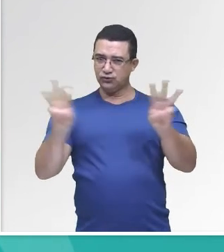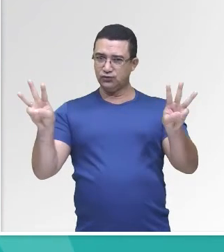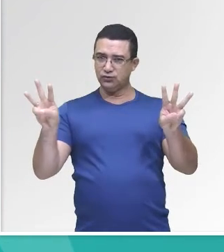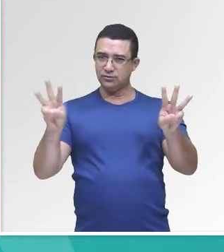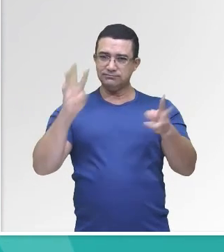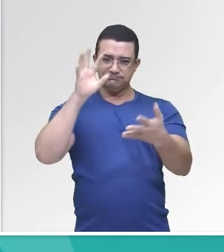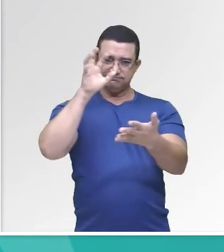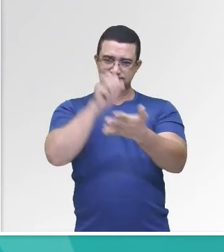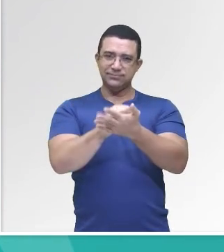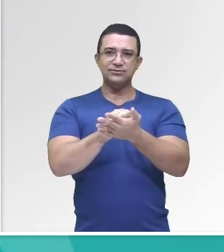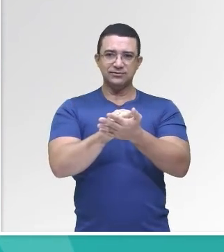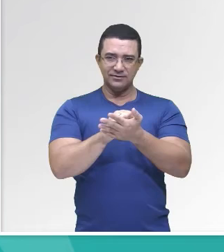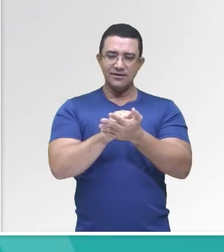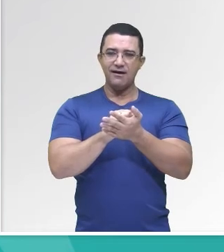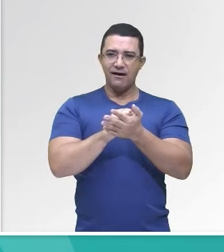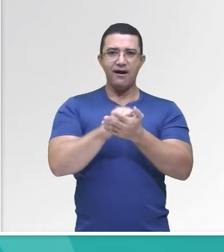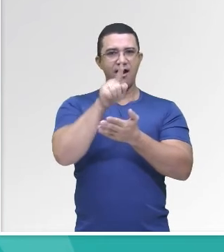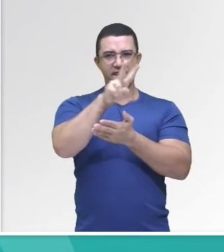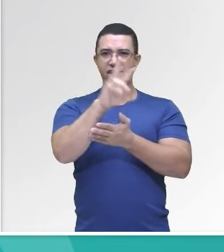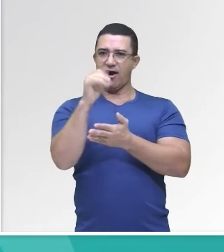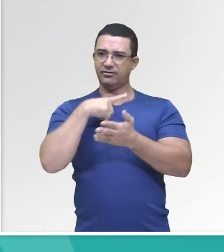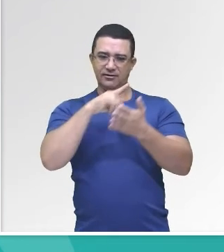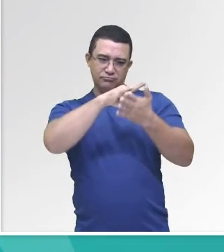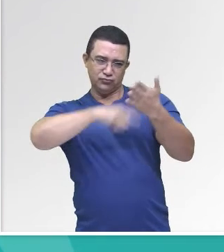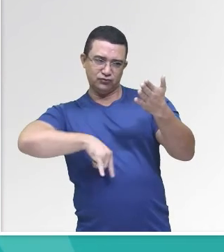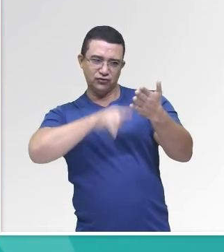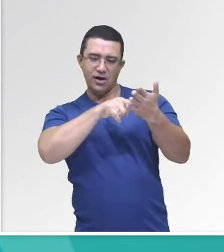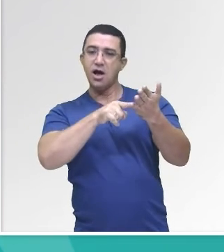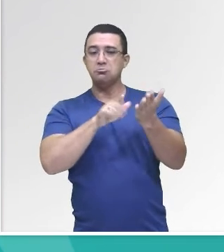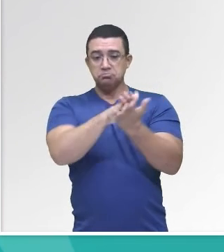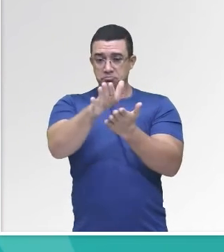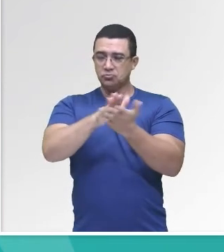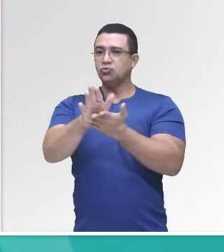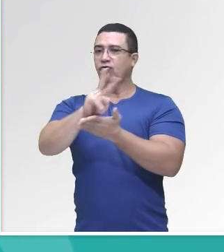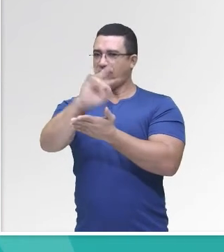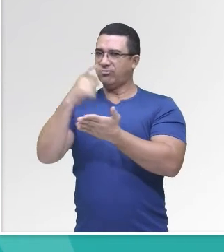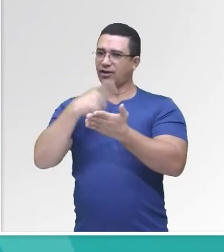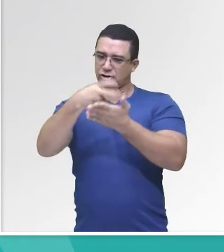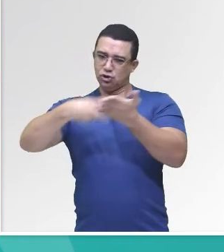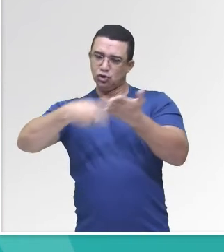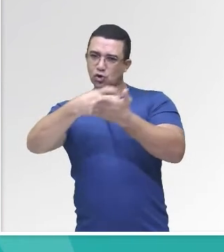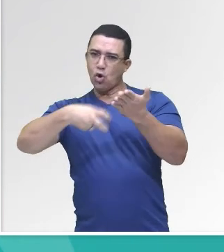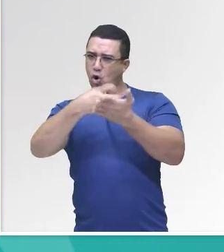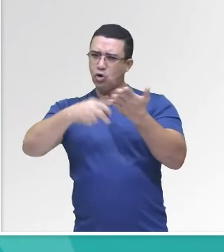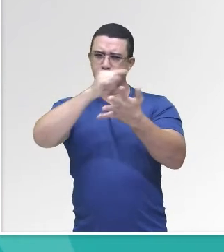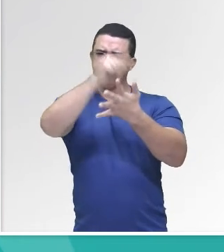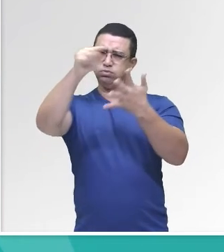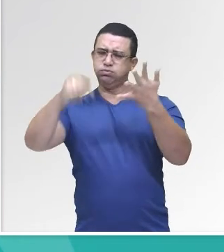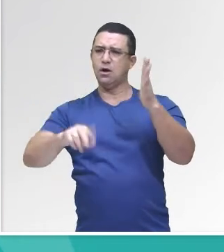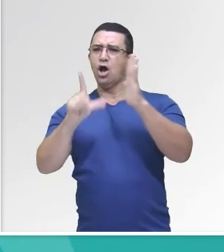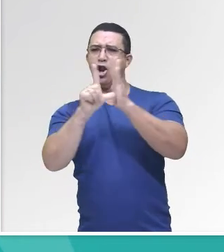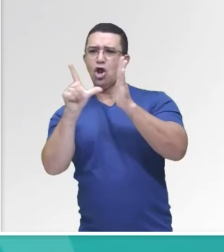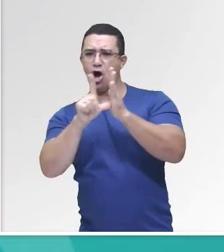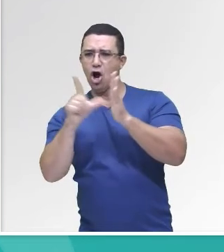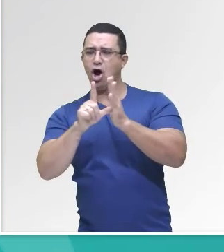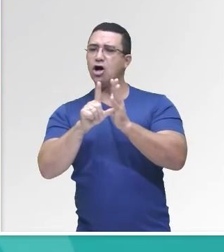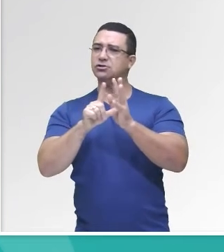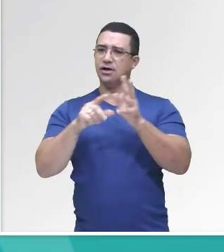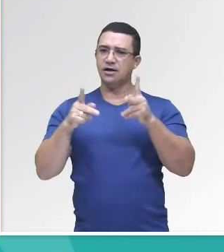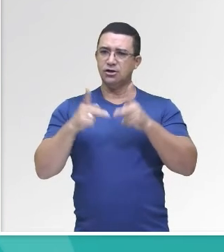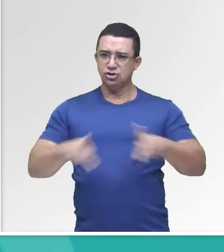Cuponel, que nesse site você vai achar vários descontos em